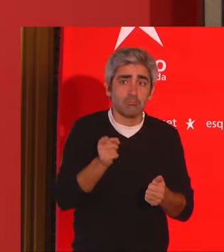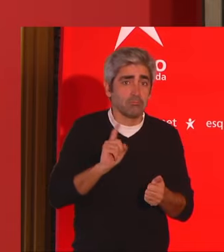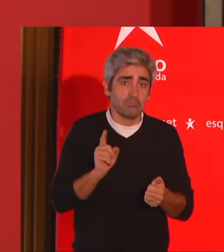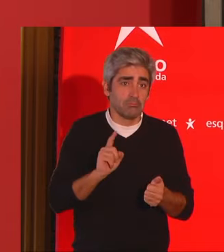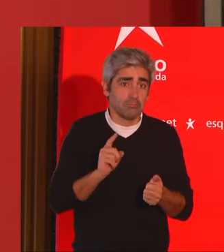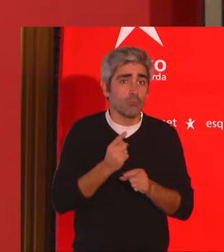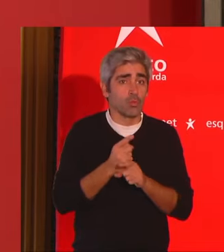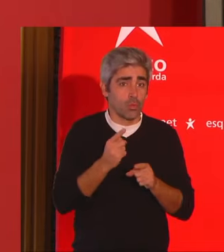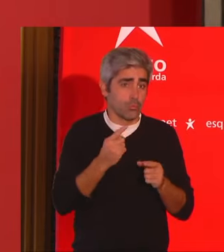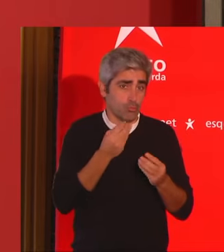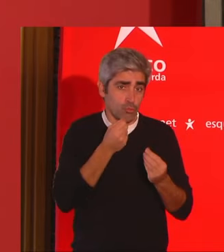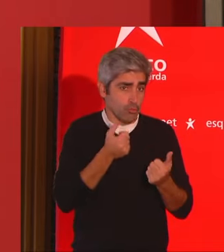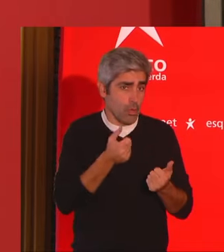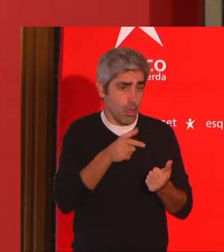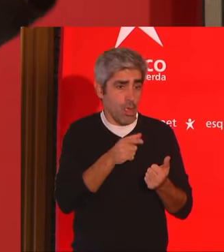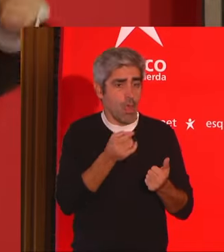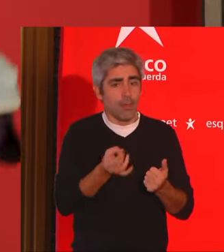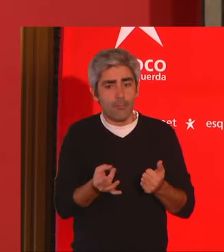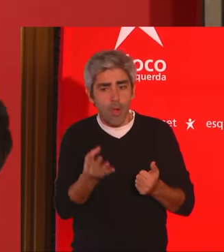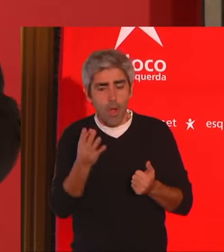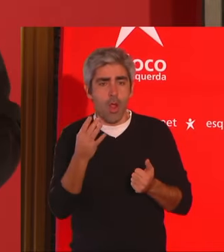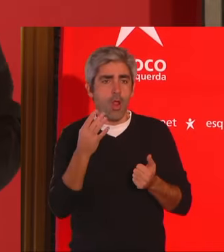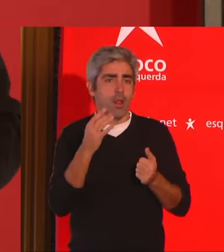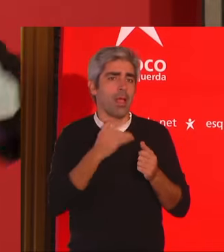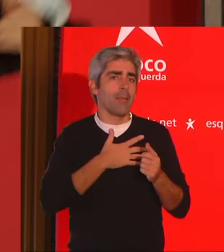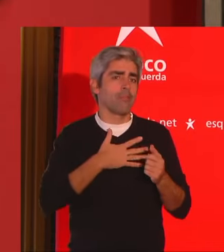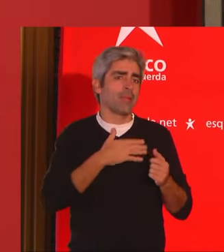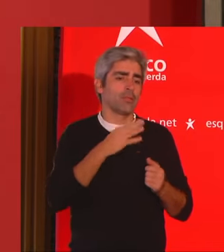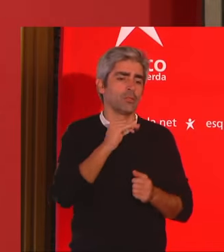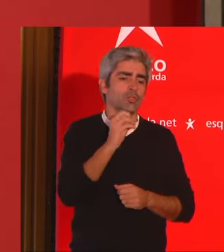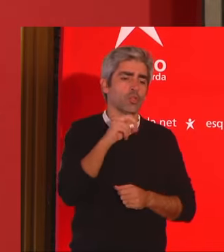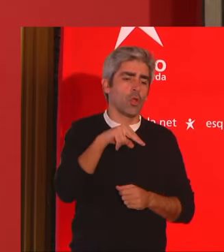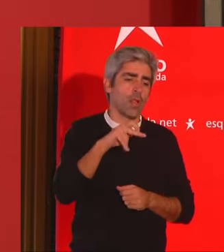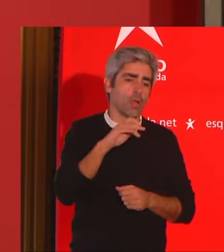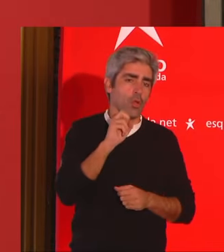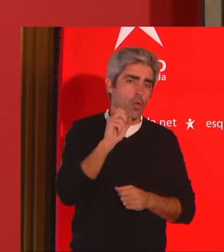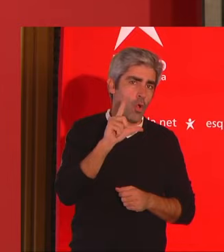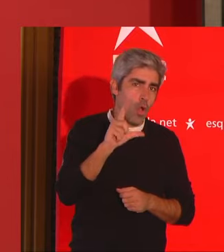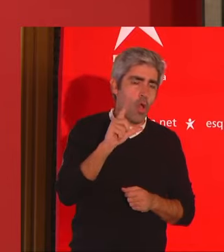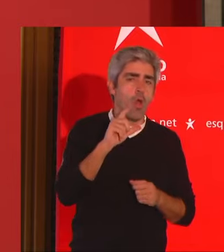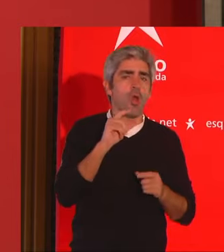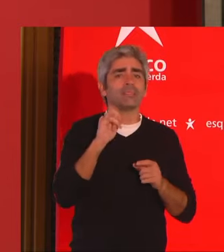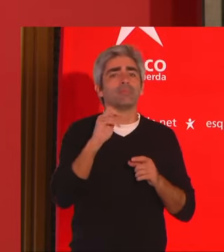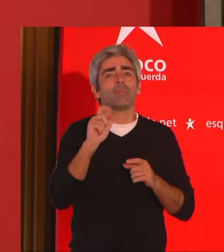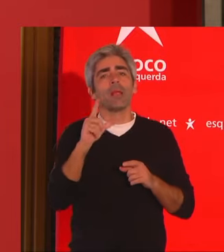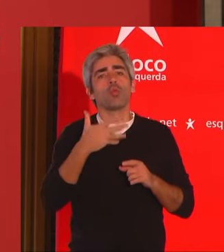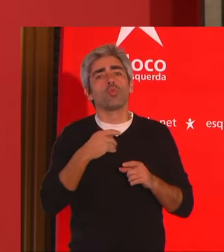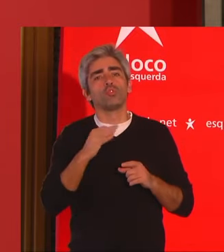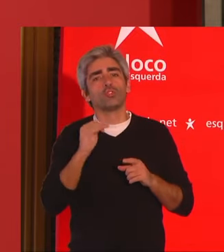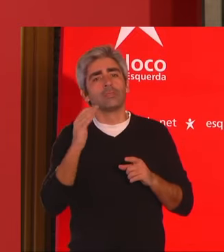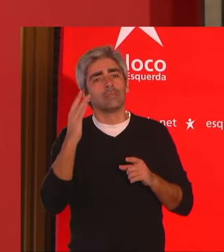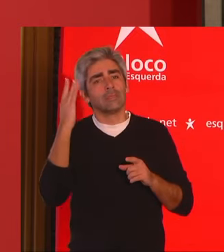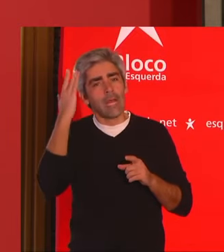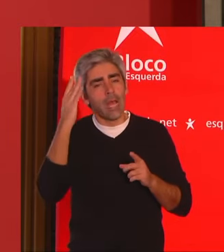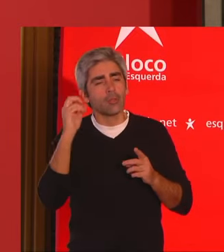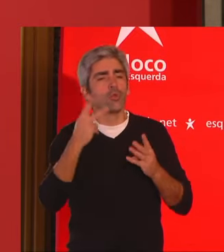que essas borlas fiscais em empresas como a Sonangol, ou a Isabel dos Santos, ou a filha do Obiang, ou